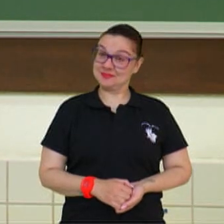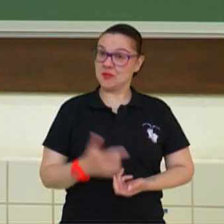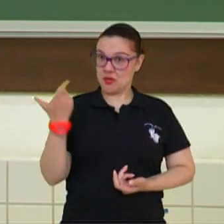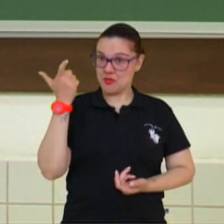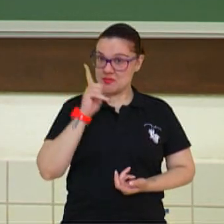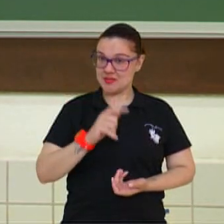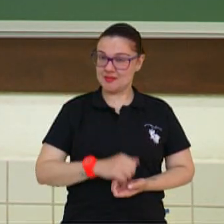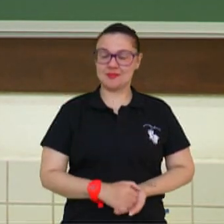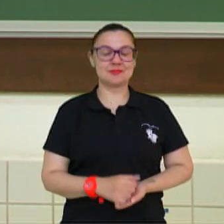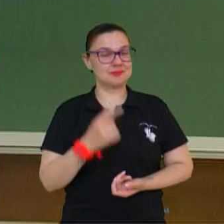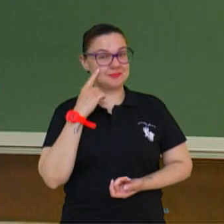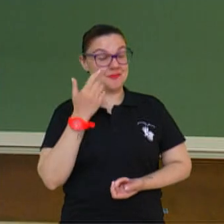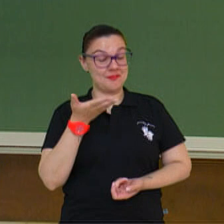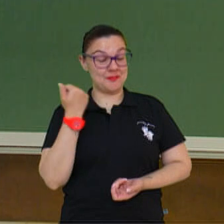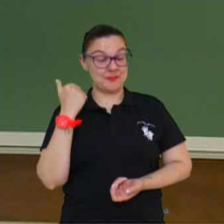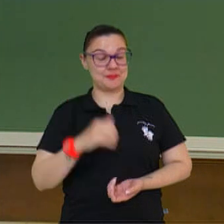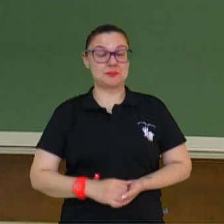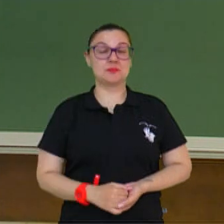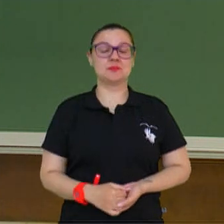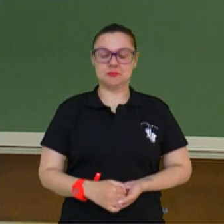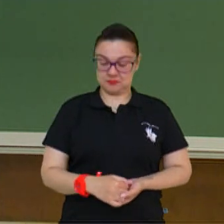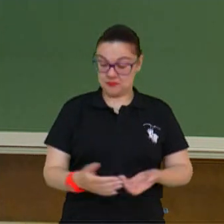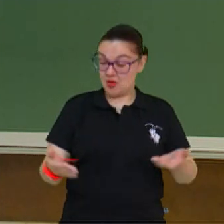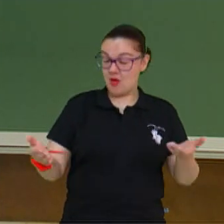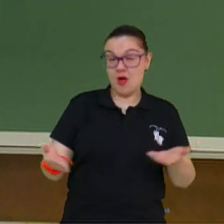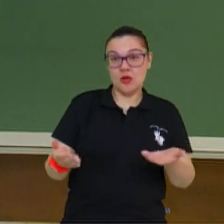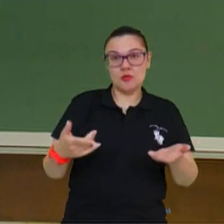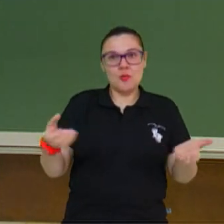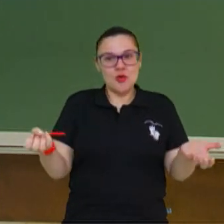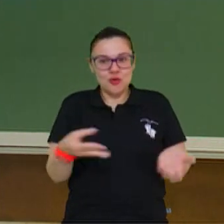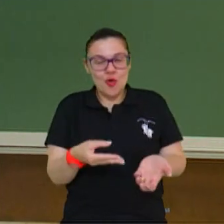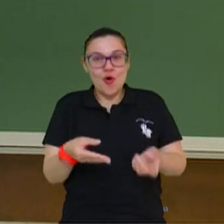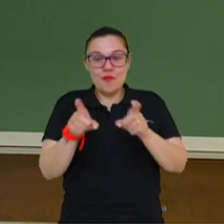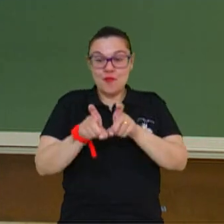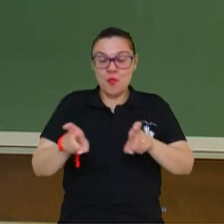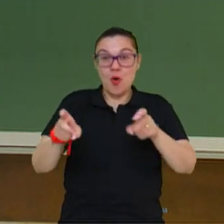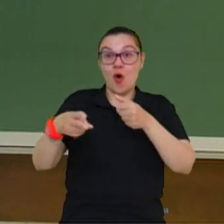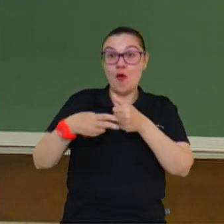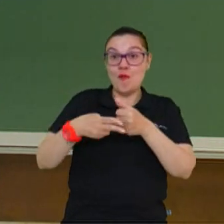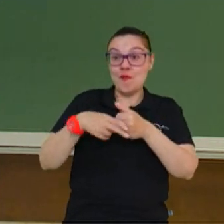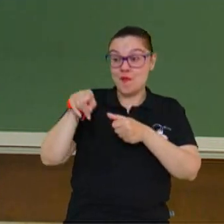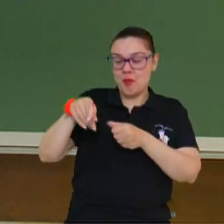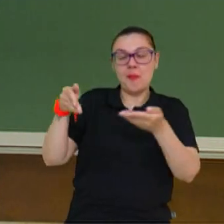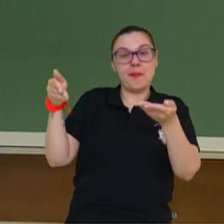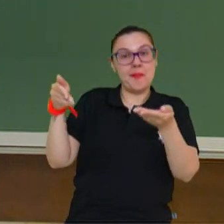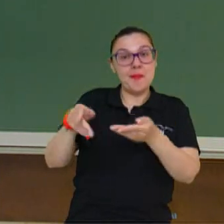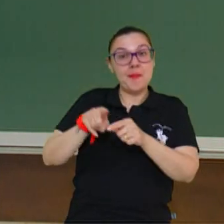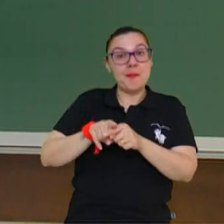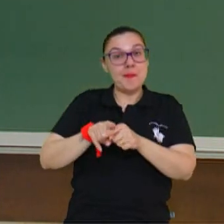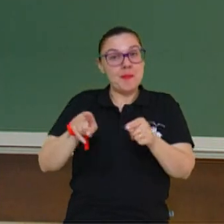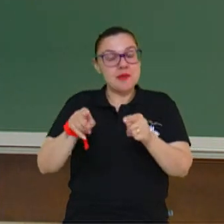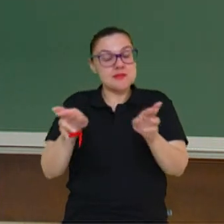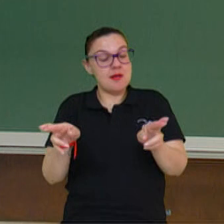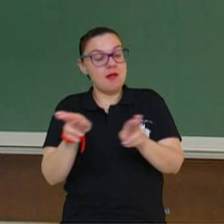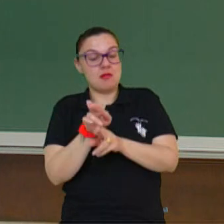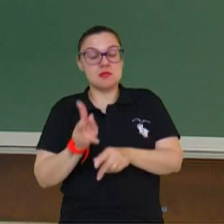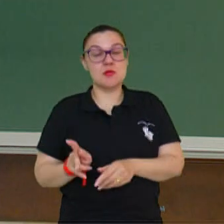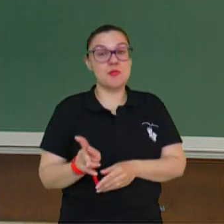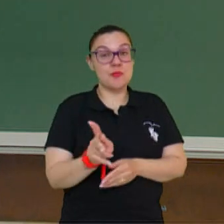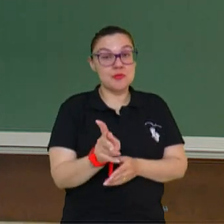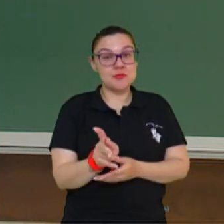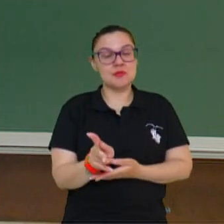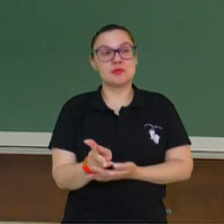Conseguiram, meus amigos? Vamos lá. Então, ó, atualmente estou de computador novo. Ó, o verbo aqui ó, está no presente, que é a relação de